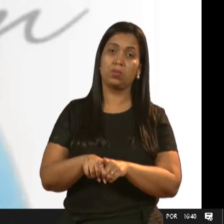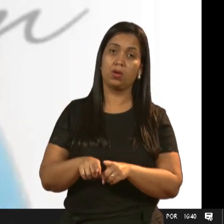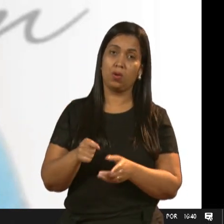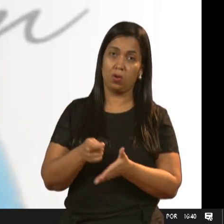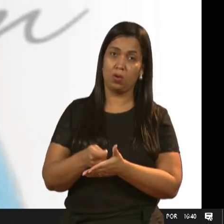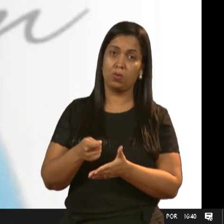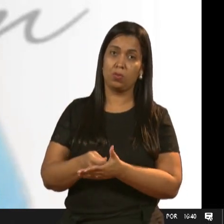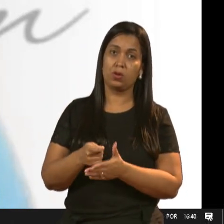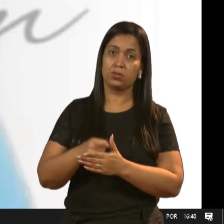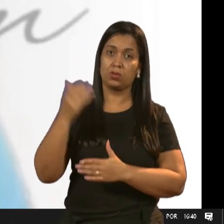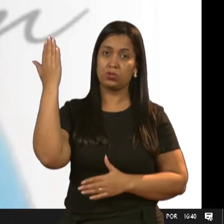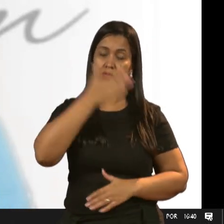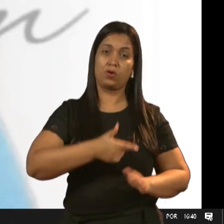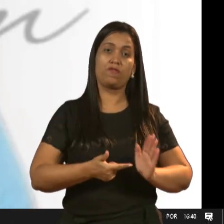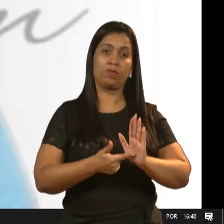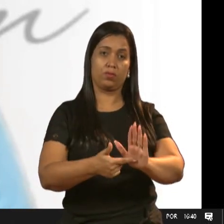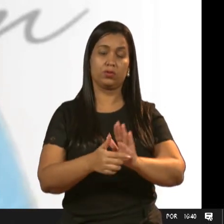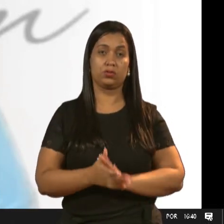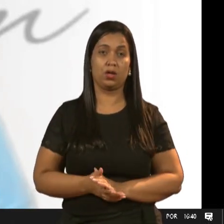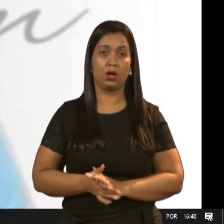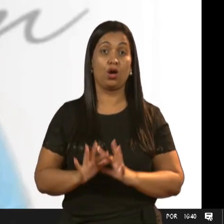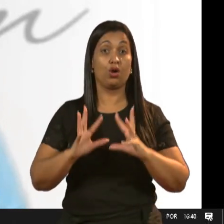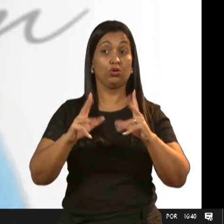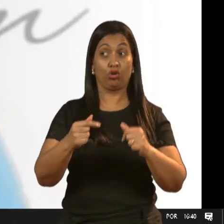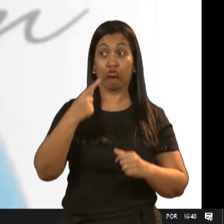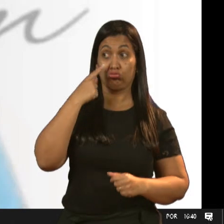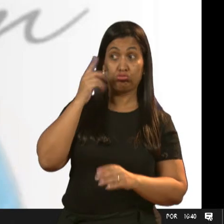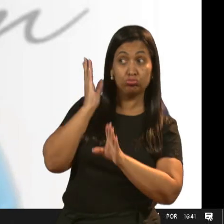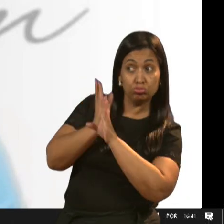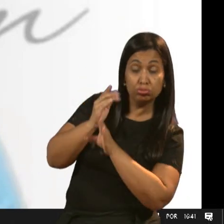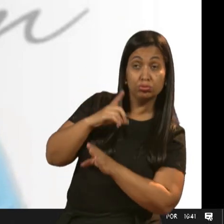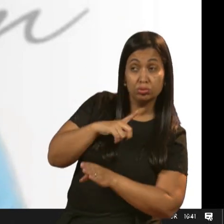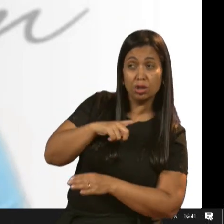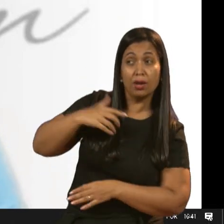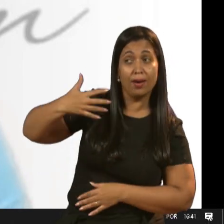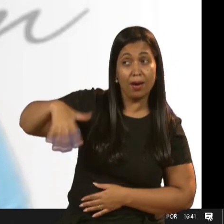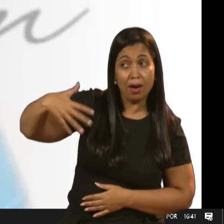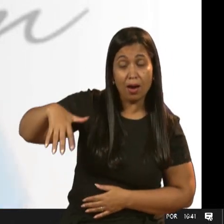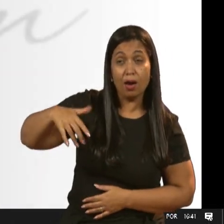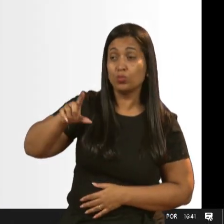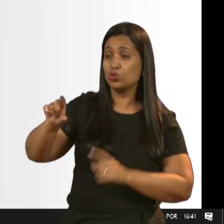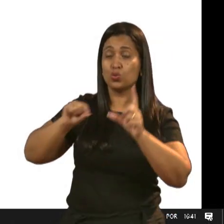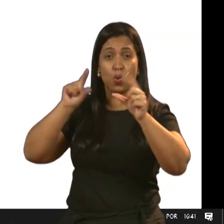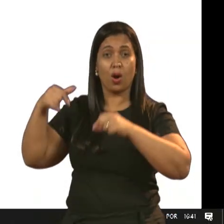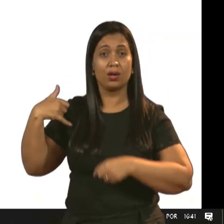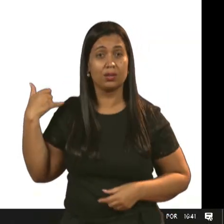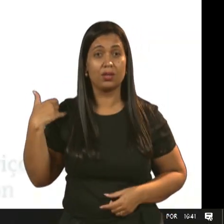de comprovar. Nem todos os sintomas são evidentes. Parkinson não escolhe idade.